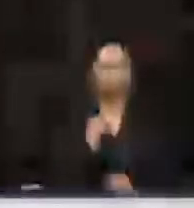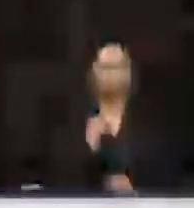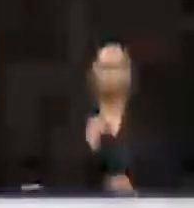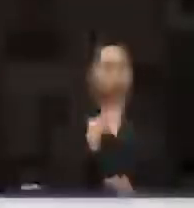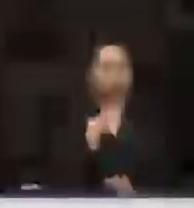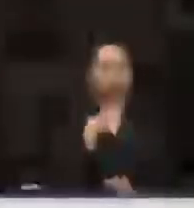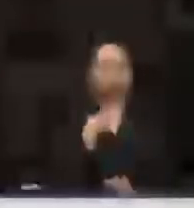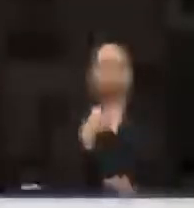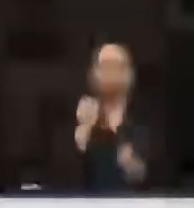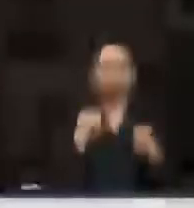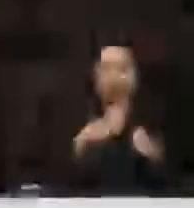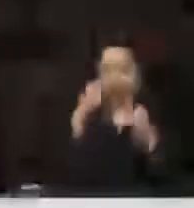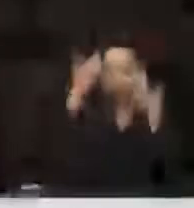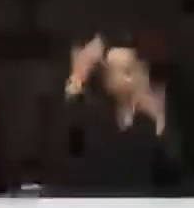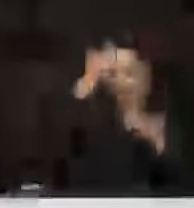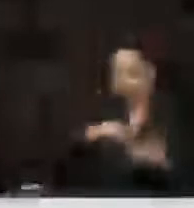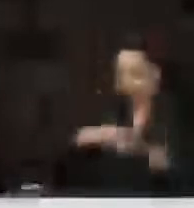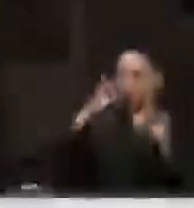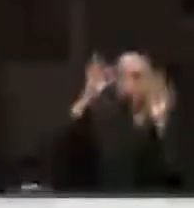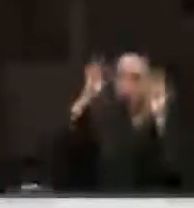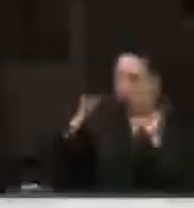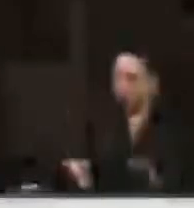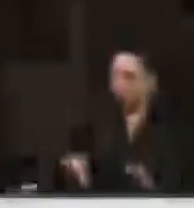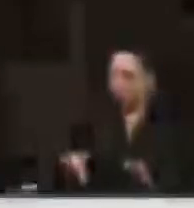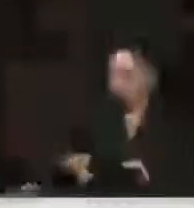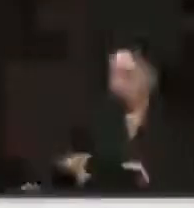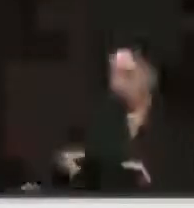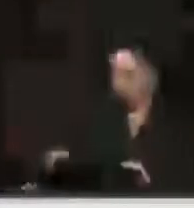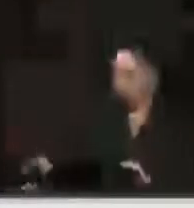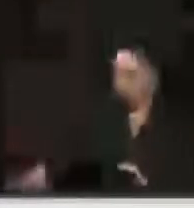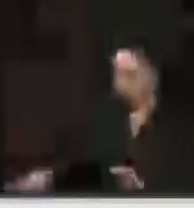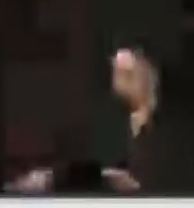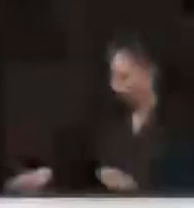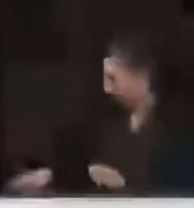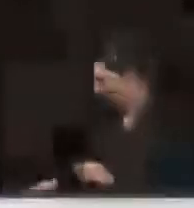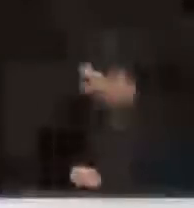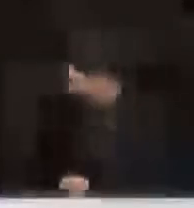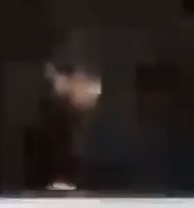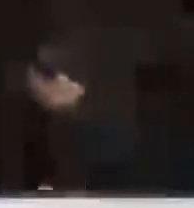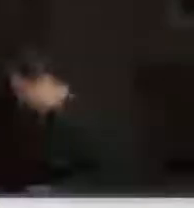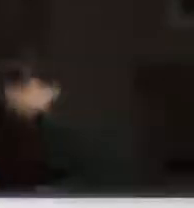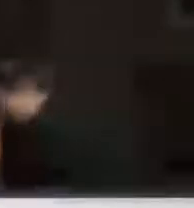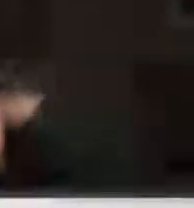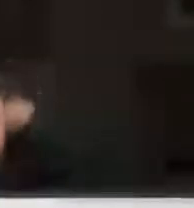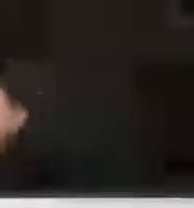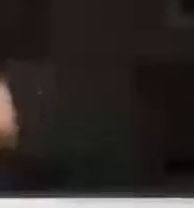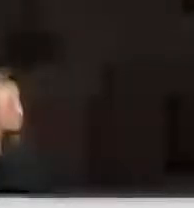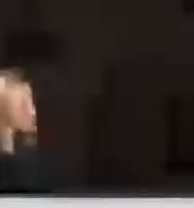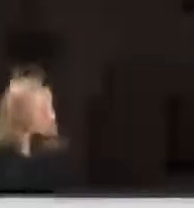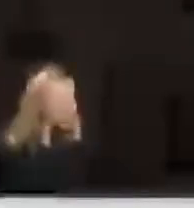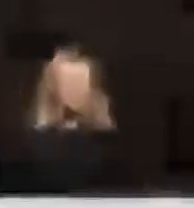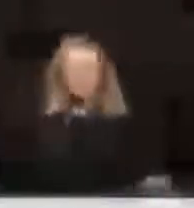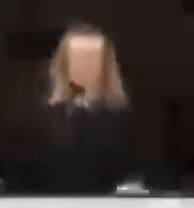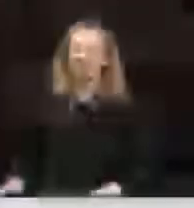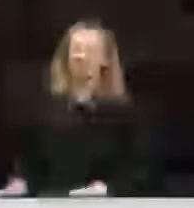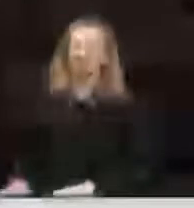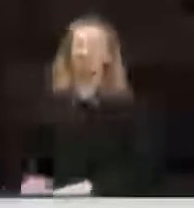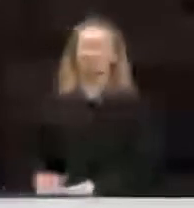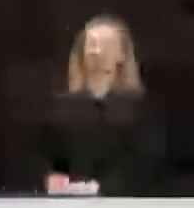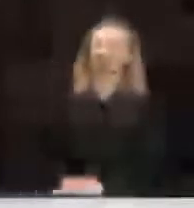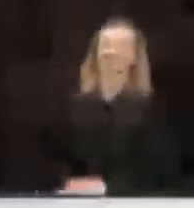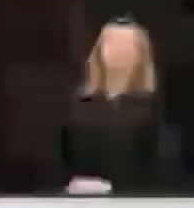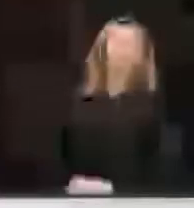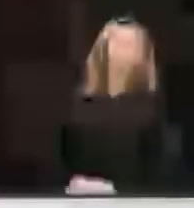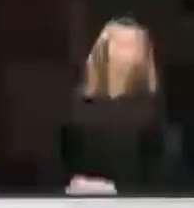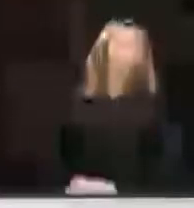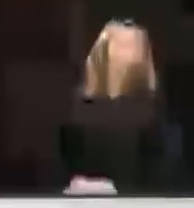não sejam provas colhidas a partir de um critério objetivo e claro.